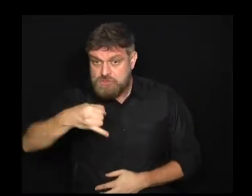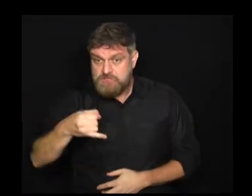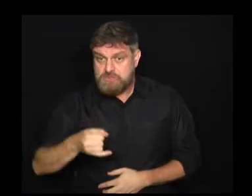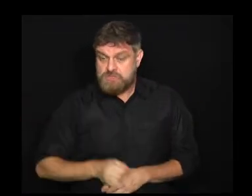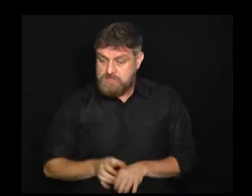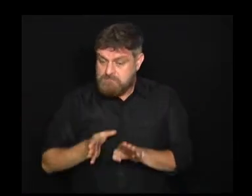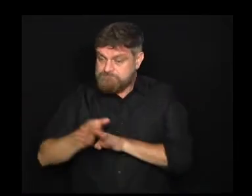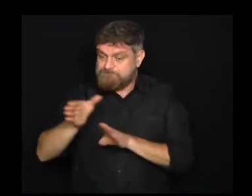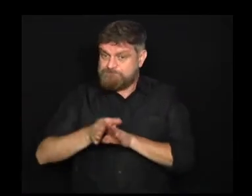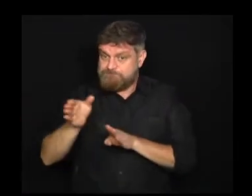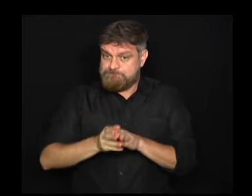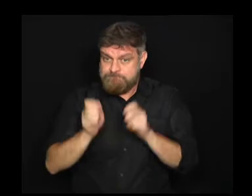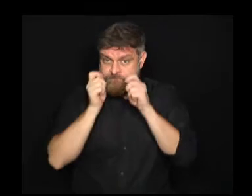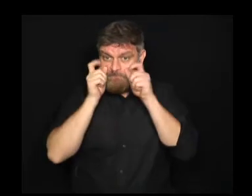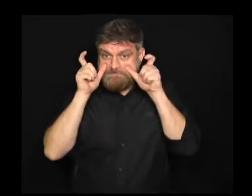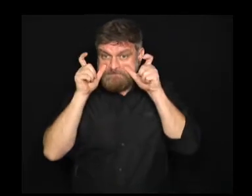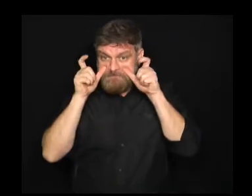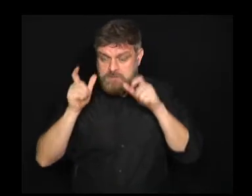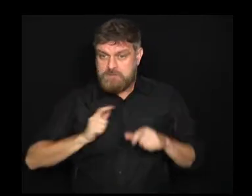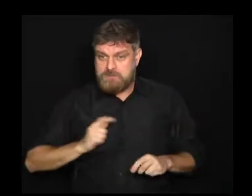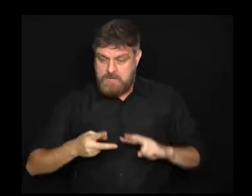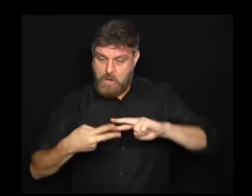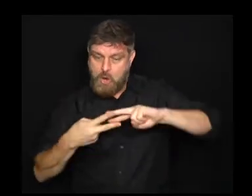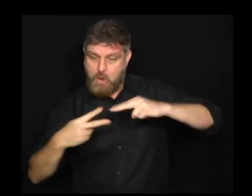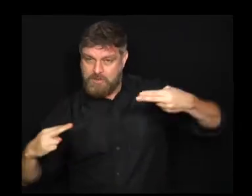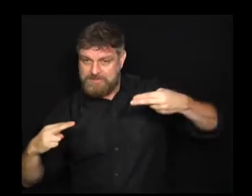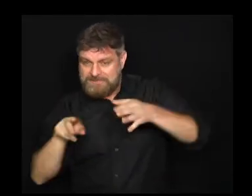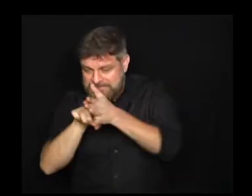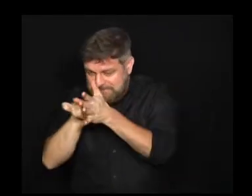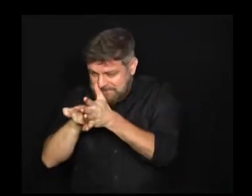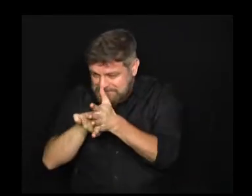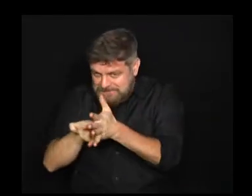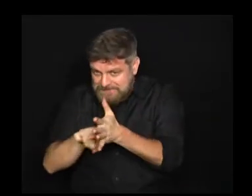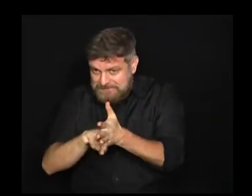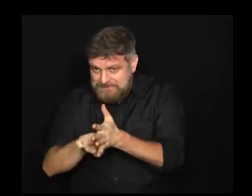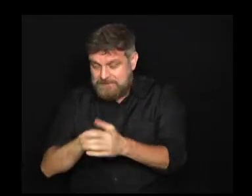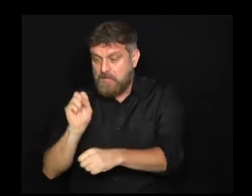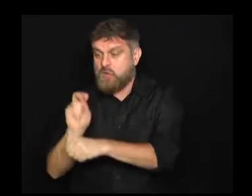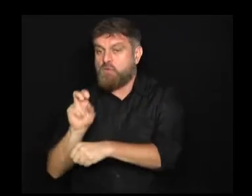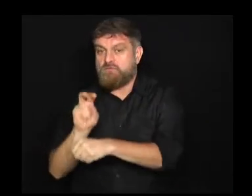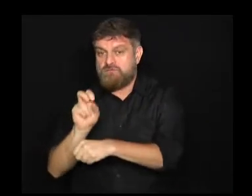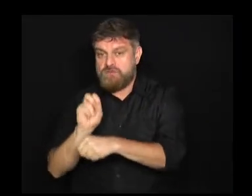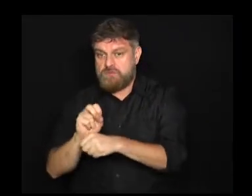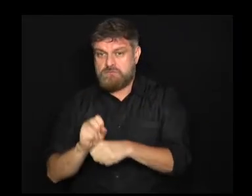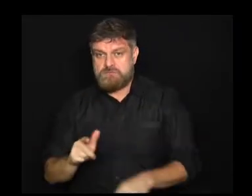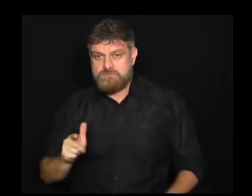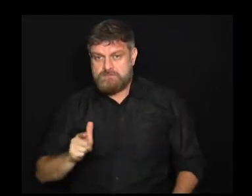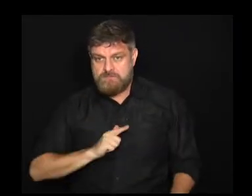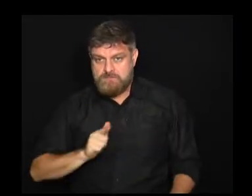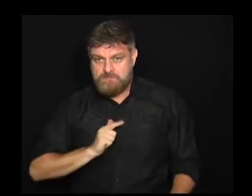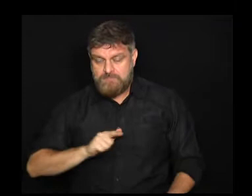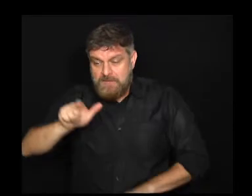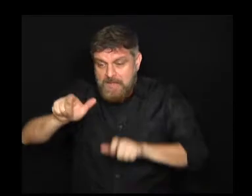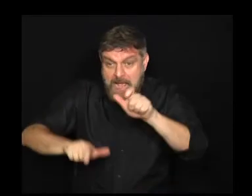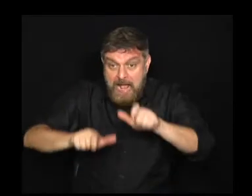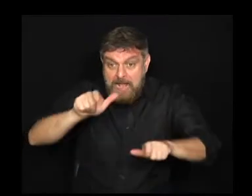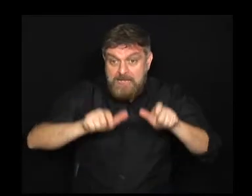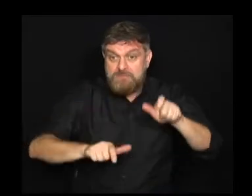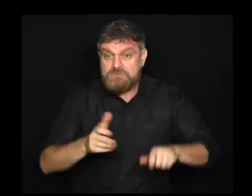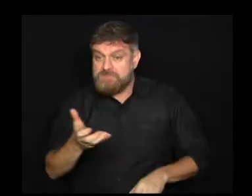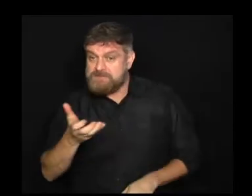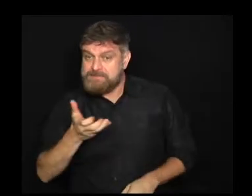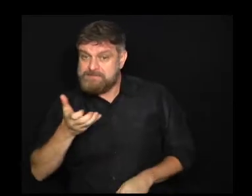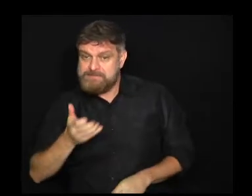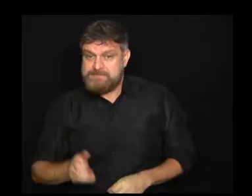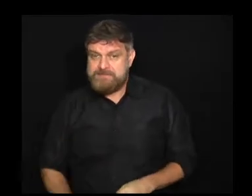dado o alerta com a sequência do DNA, do RNA, desculpa, do vírus, publicado, inclusive, para quem quisesse